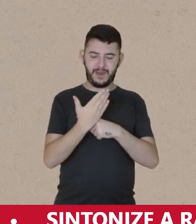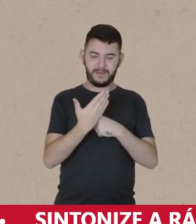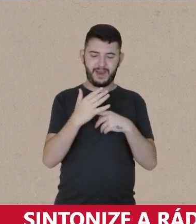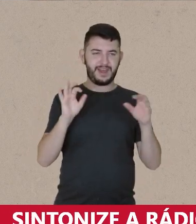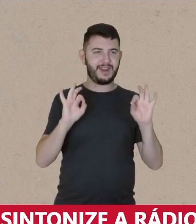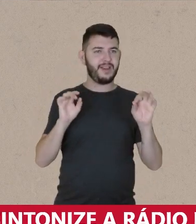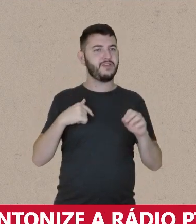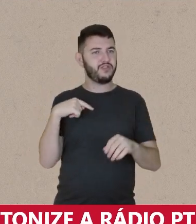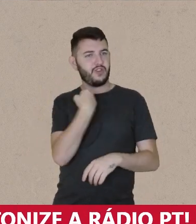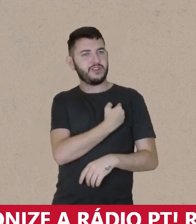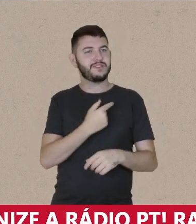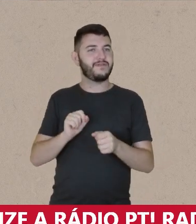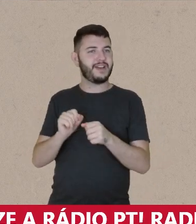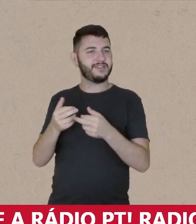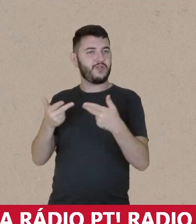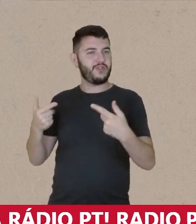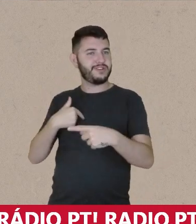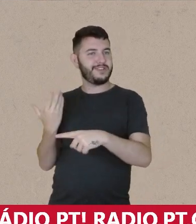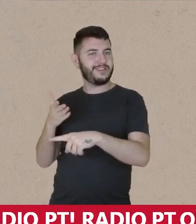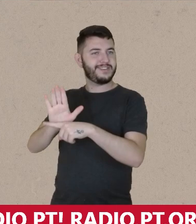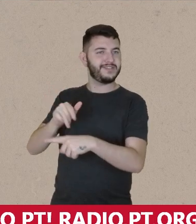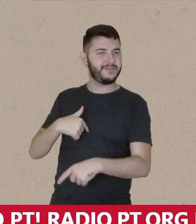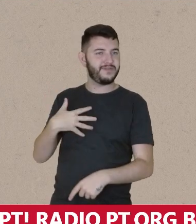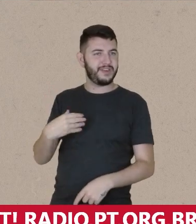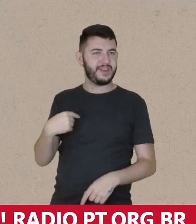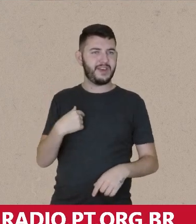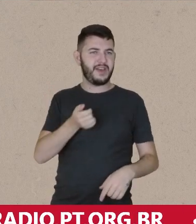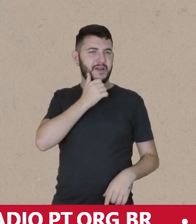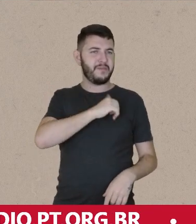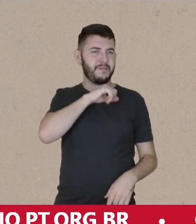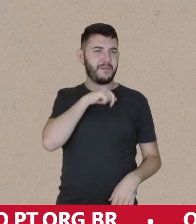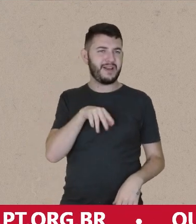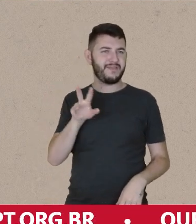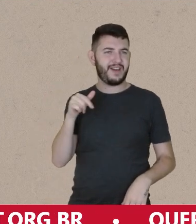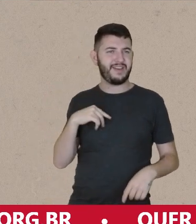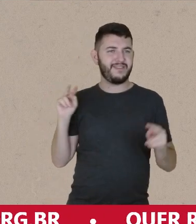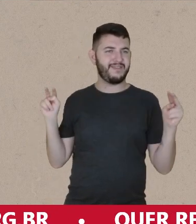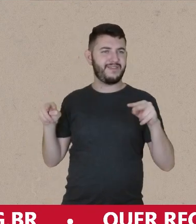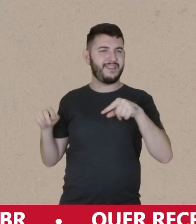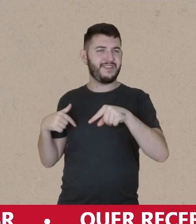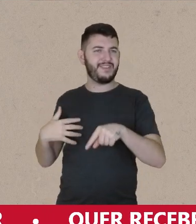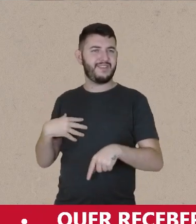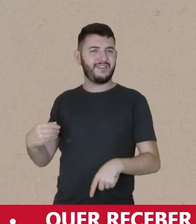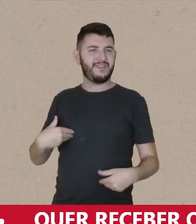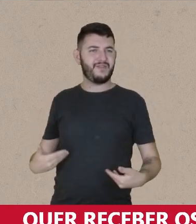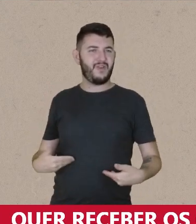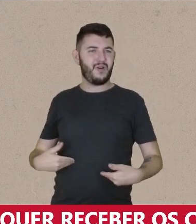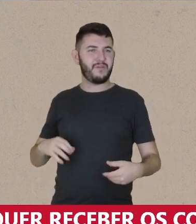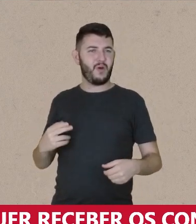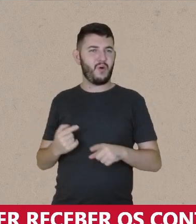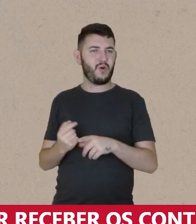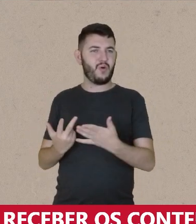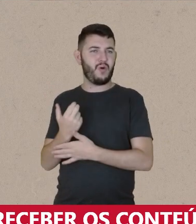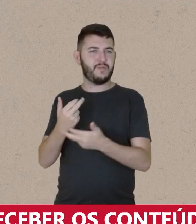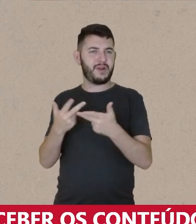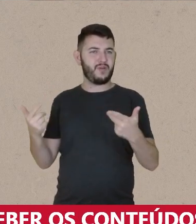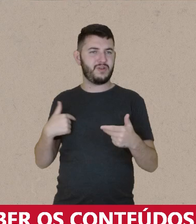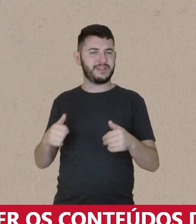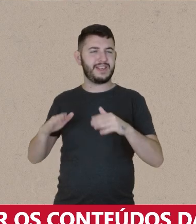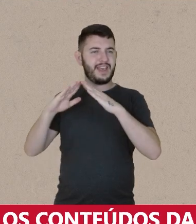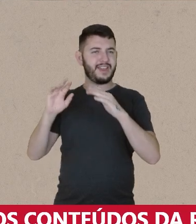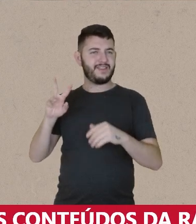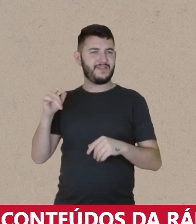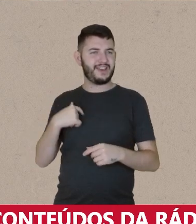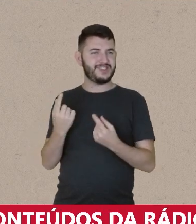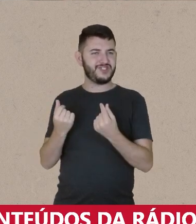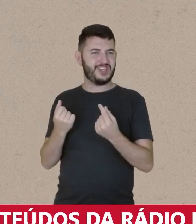Então, jamais uma mulher vai ver o seu filho com fome ou precisando trazer alguma coisa para casa e tirar desse dinheiro para